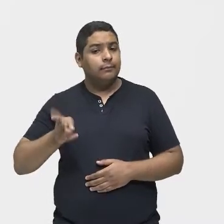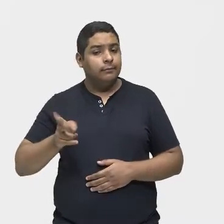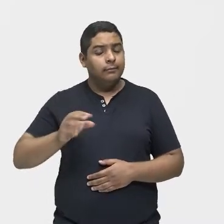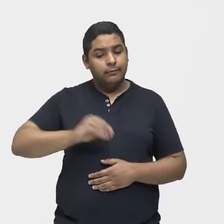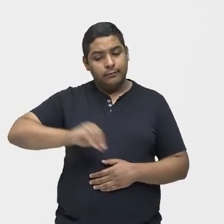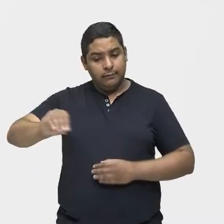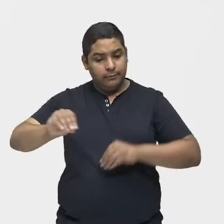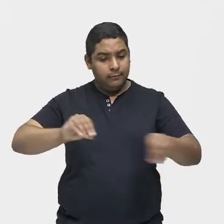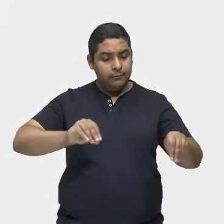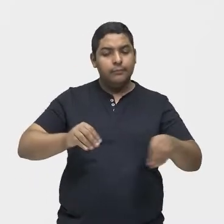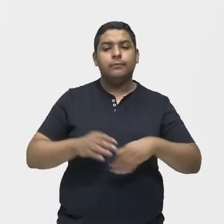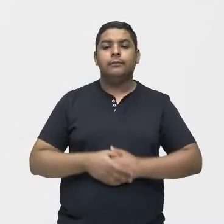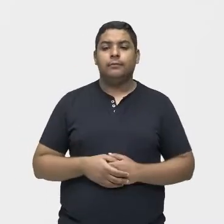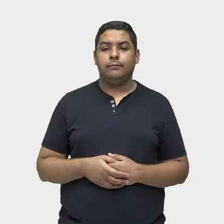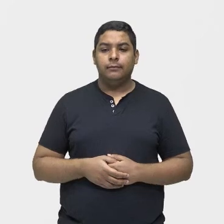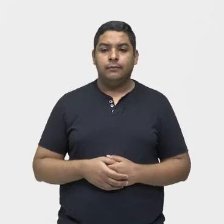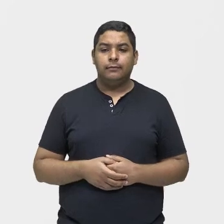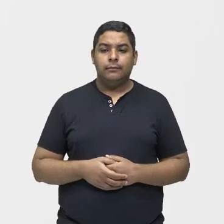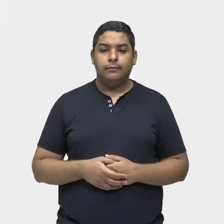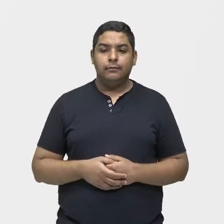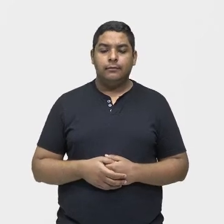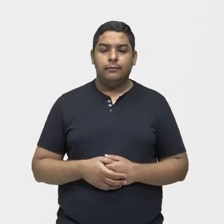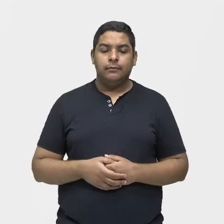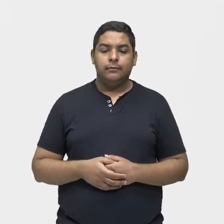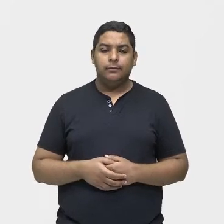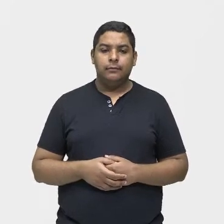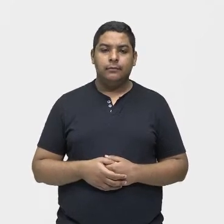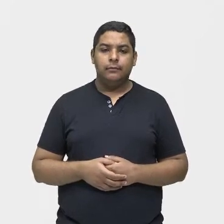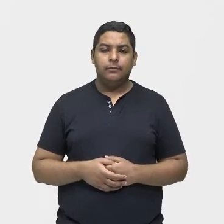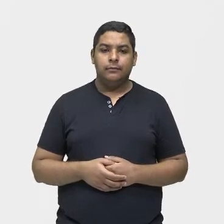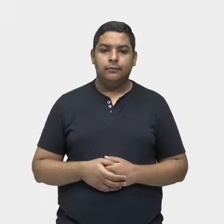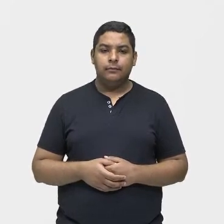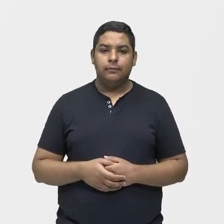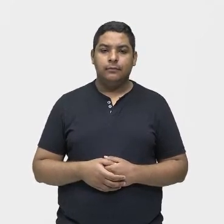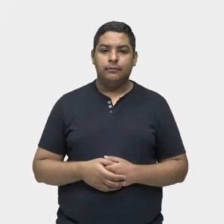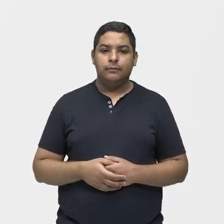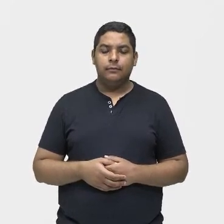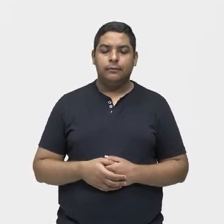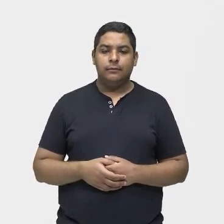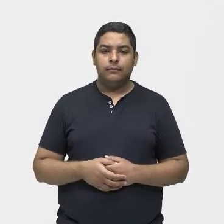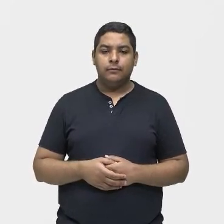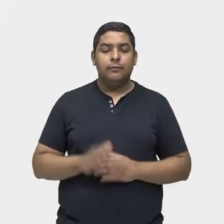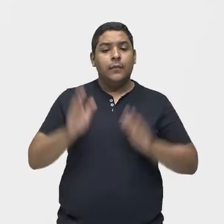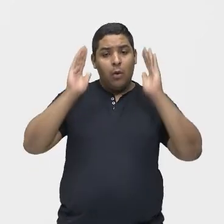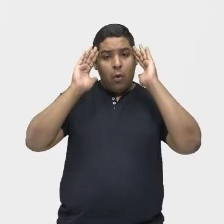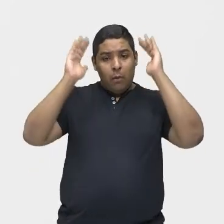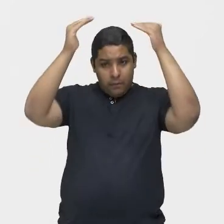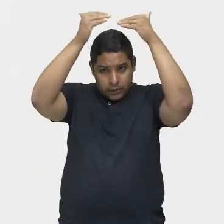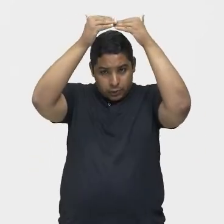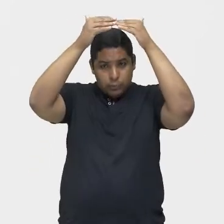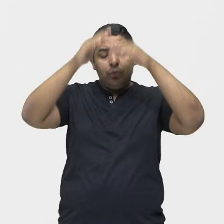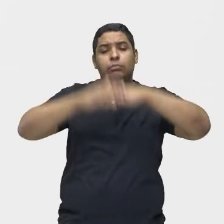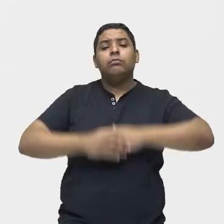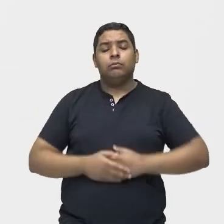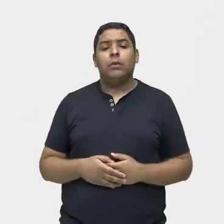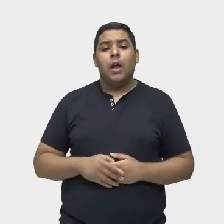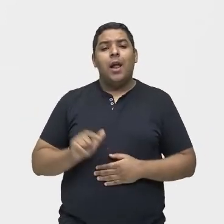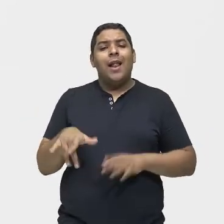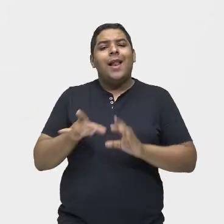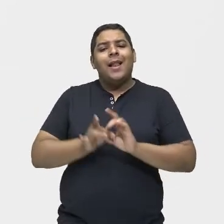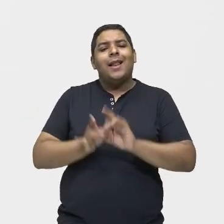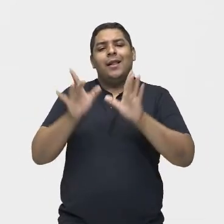tipo de abertura é quando o peão domina as casas D5 e F5, ou seja, ele tem essa possibilidade de andar na diagonal para